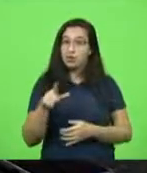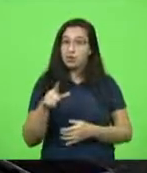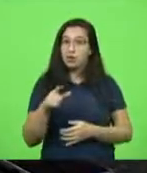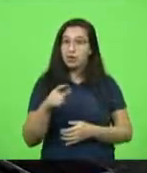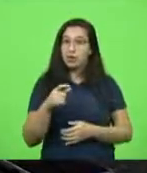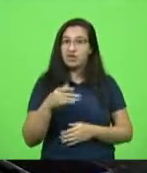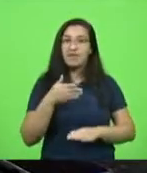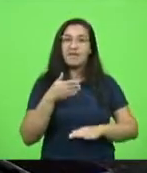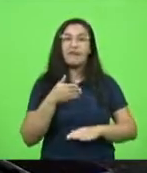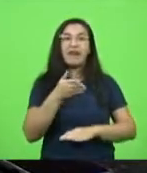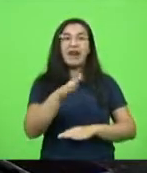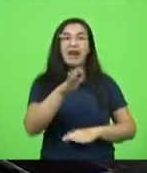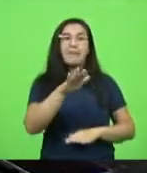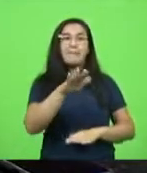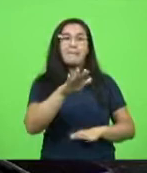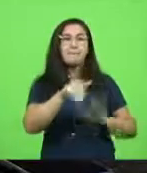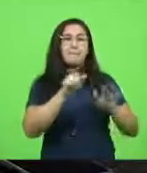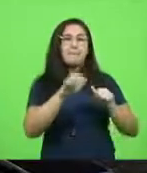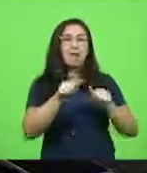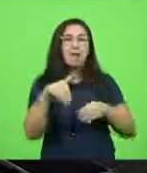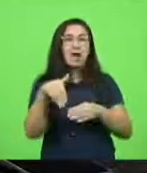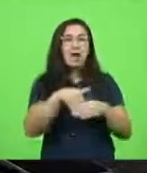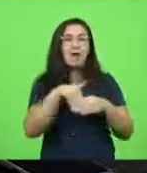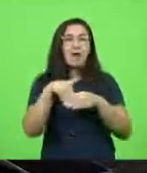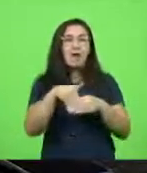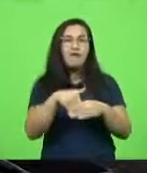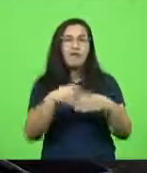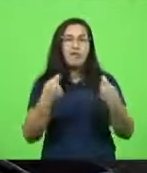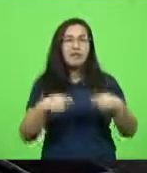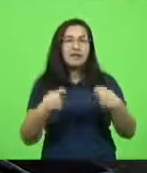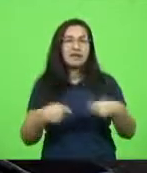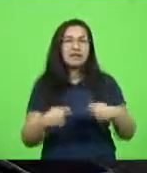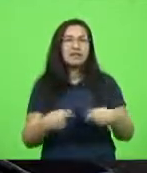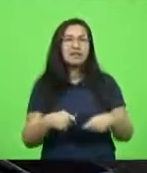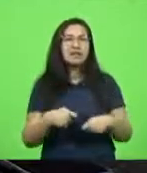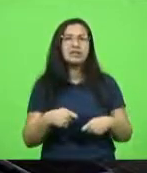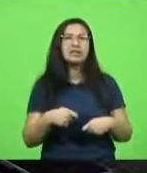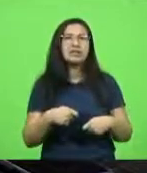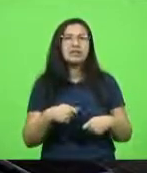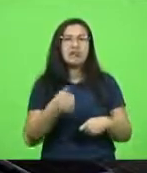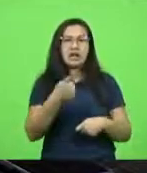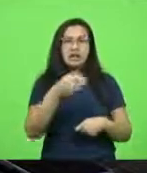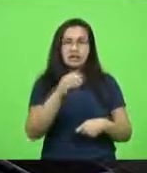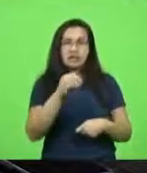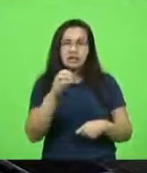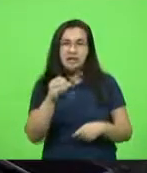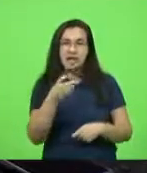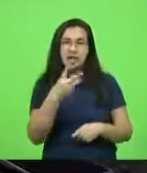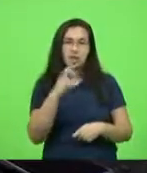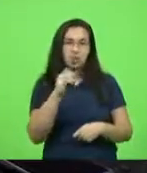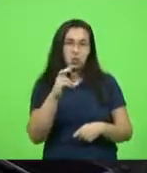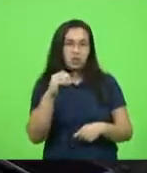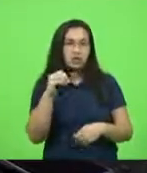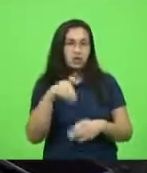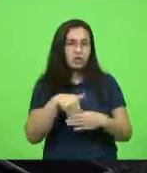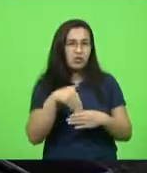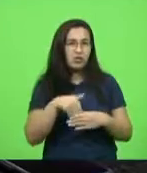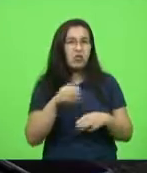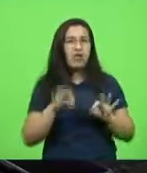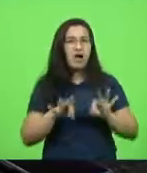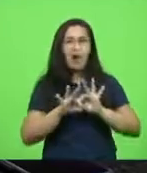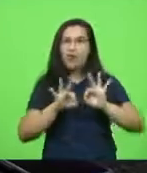fotinho Joinville e vai lá roubar 500 fotinho sem votinho 200 votinho isso é muito